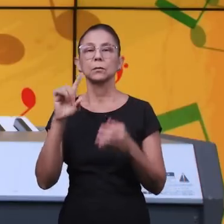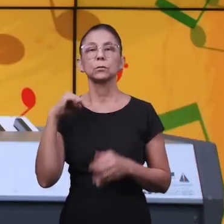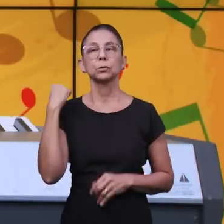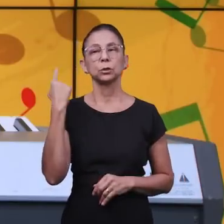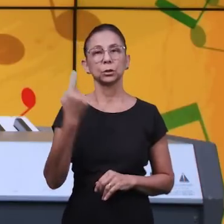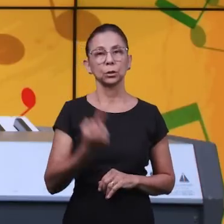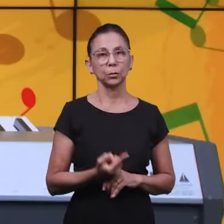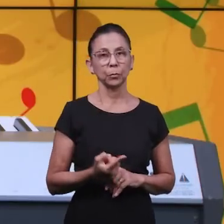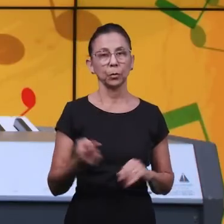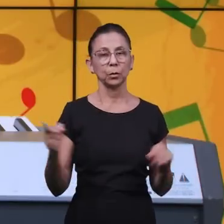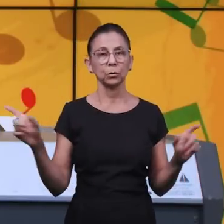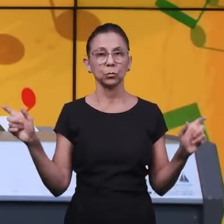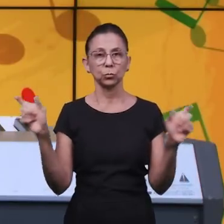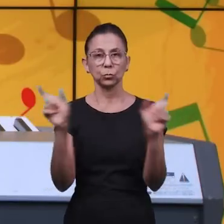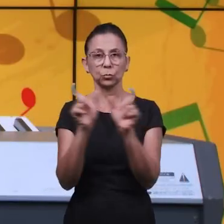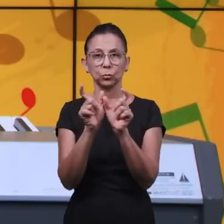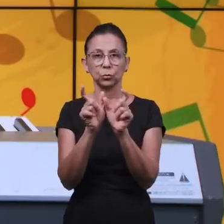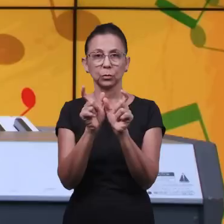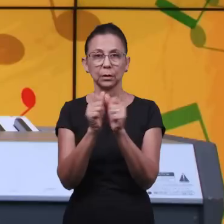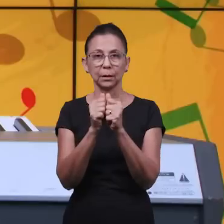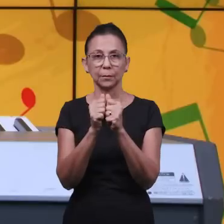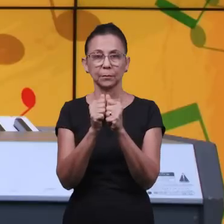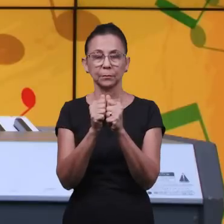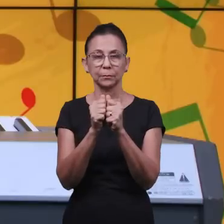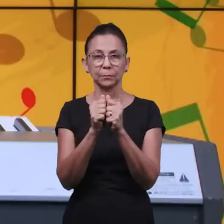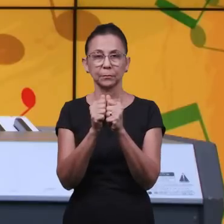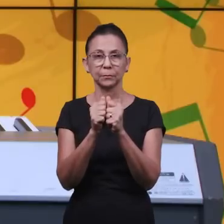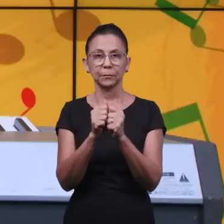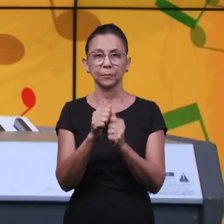já direto juntar as mãos.